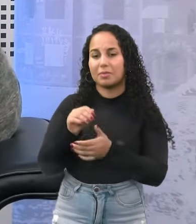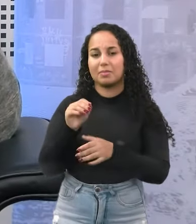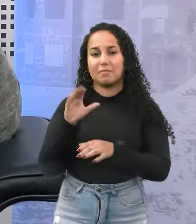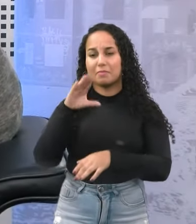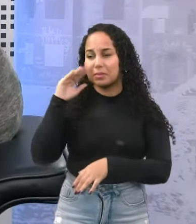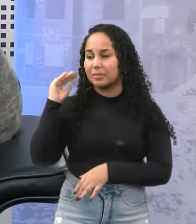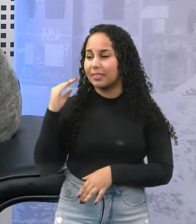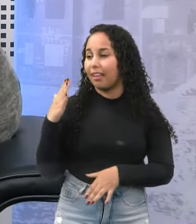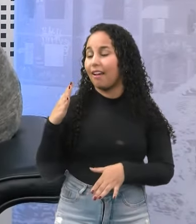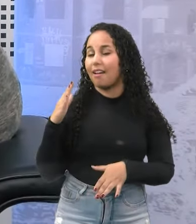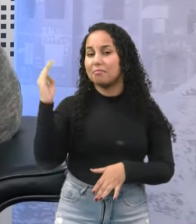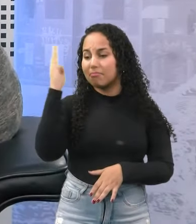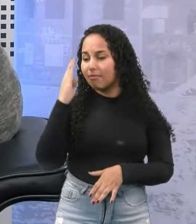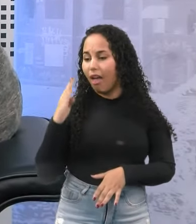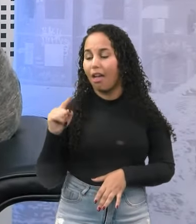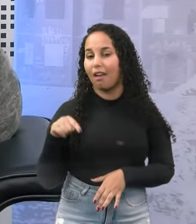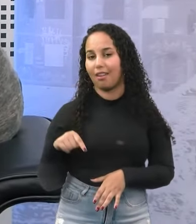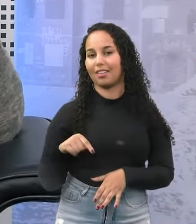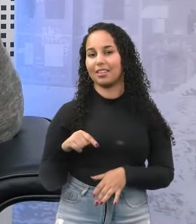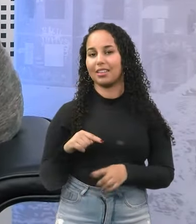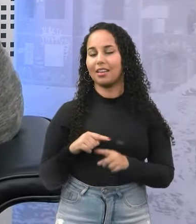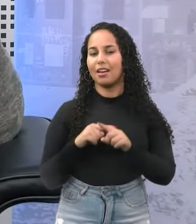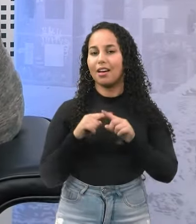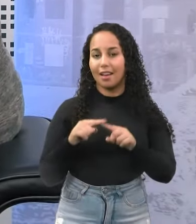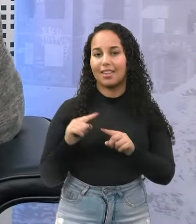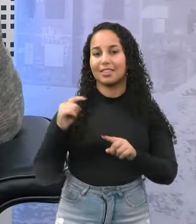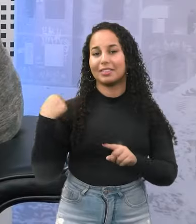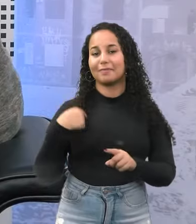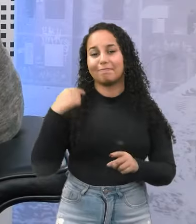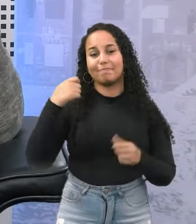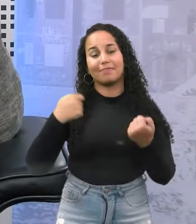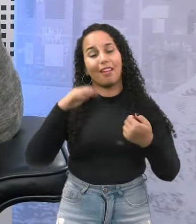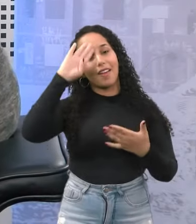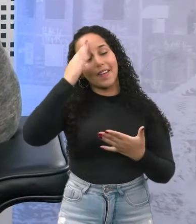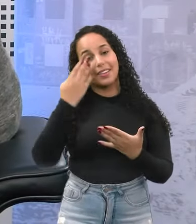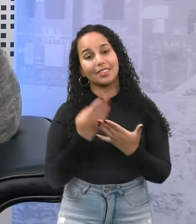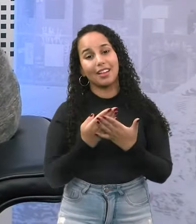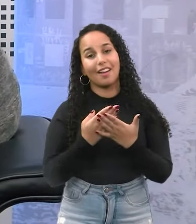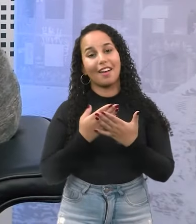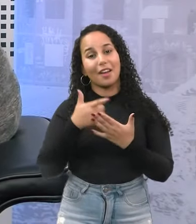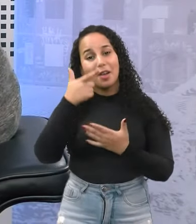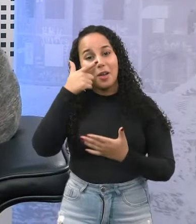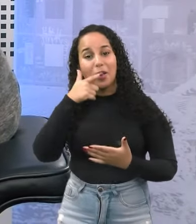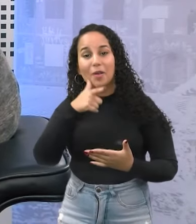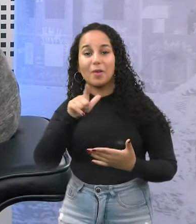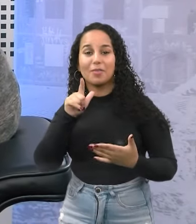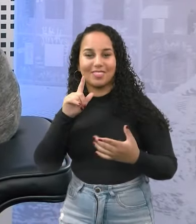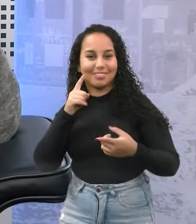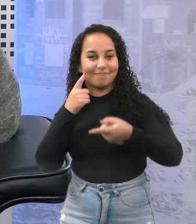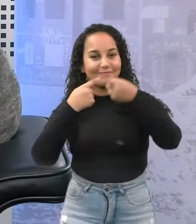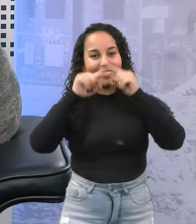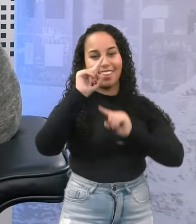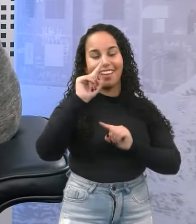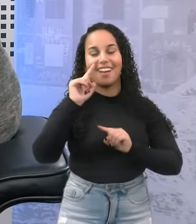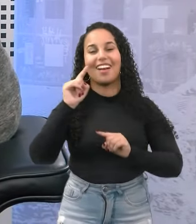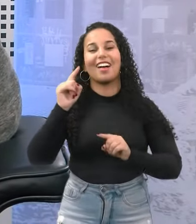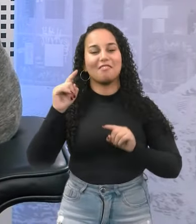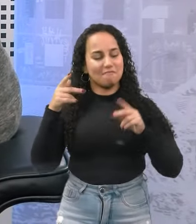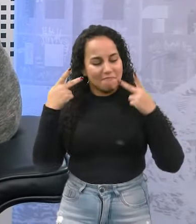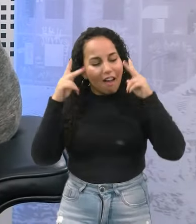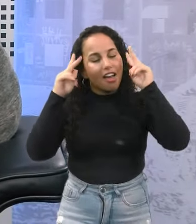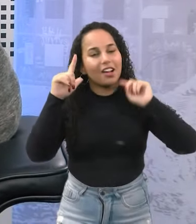como empregado, como funcionário, como brasileiro. Mas vamos crer que nós vamos vencer essa prova?